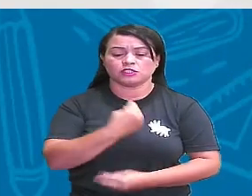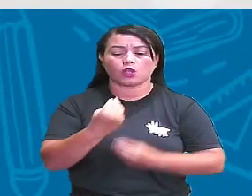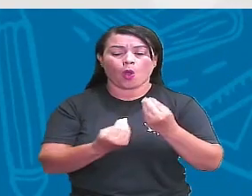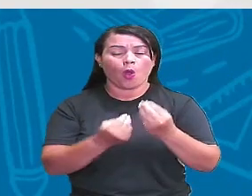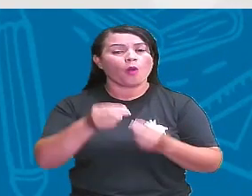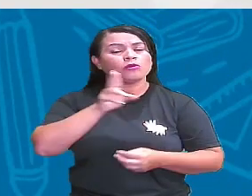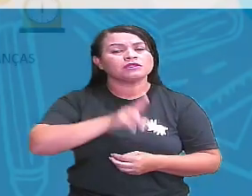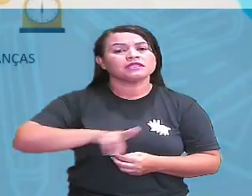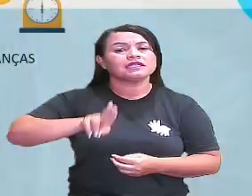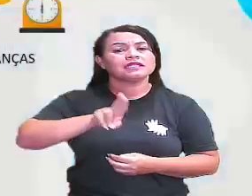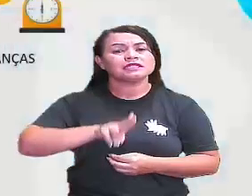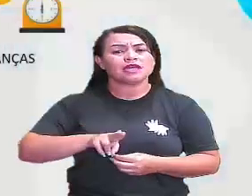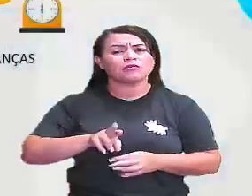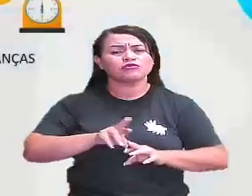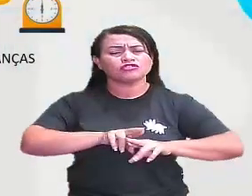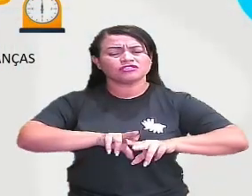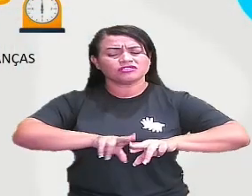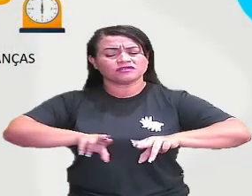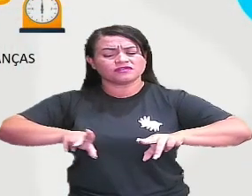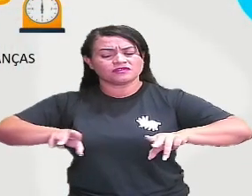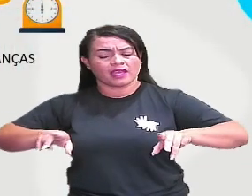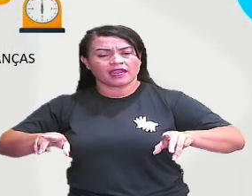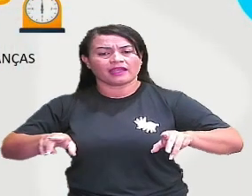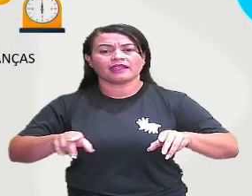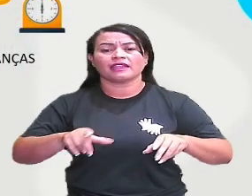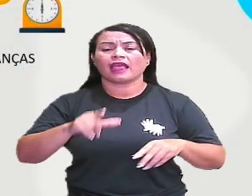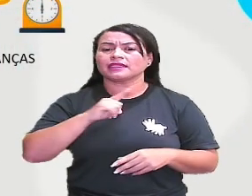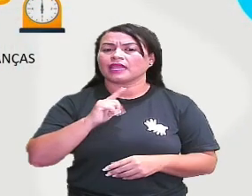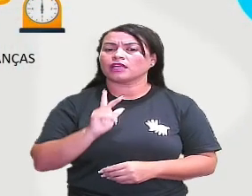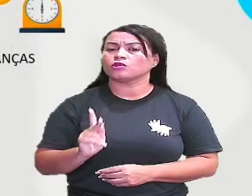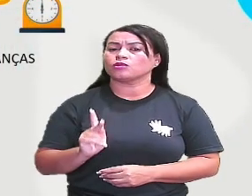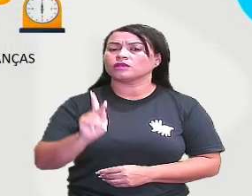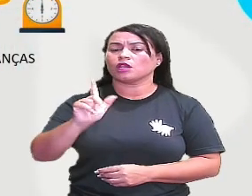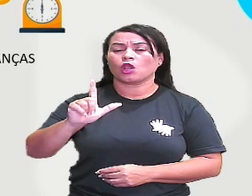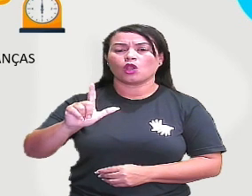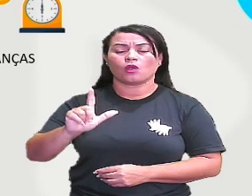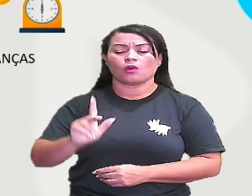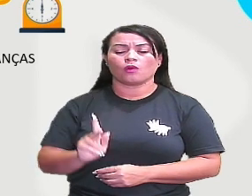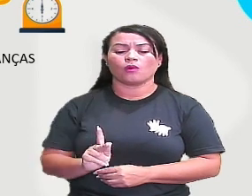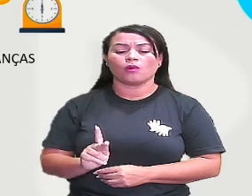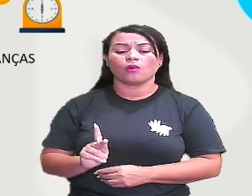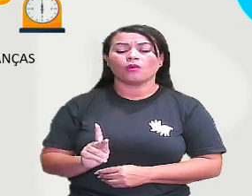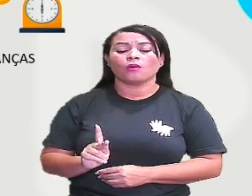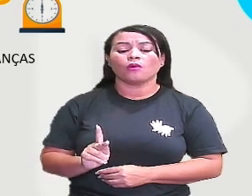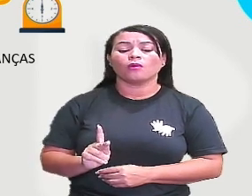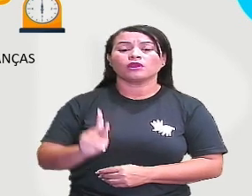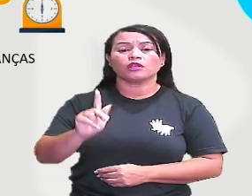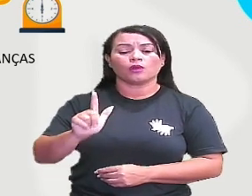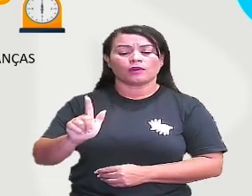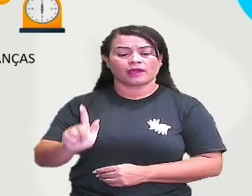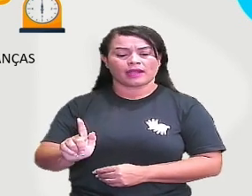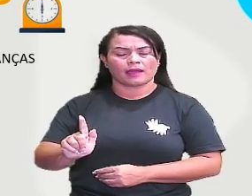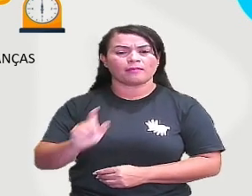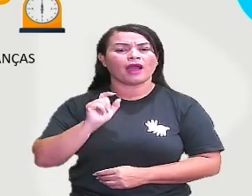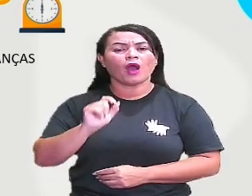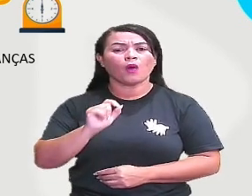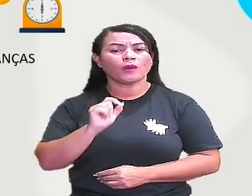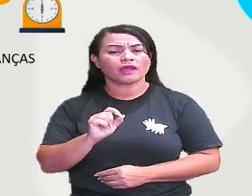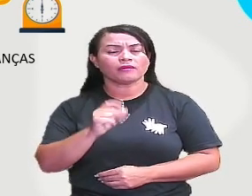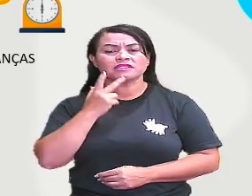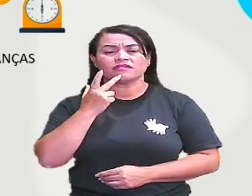unidades de medida. O quilograma é utilizado quando nos referimos